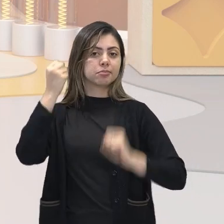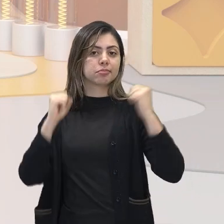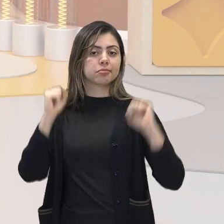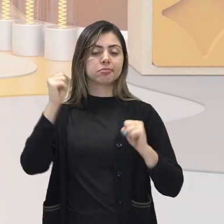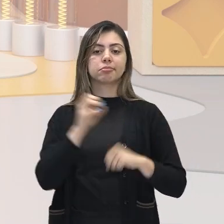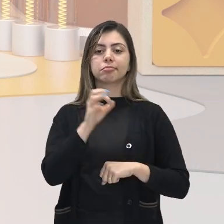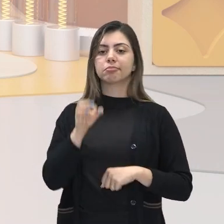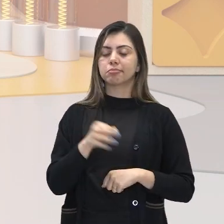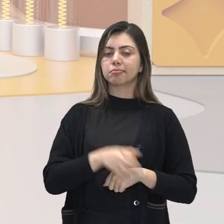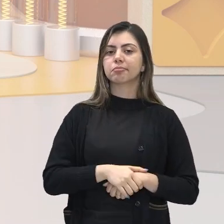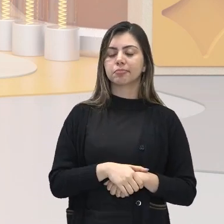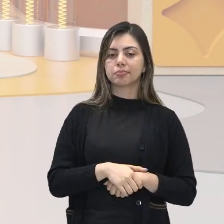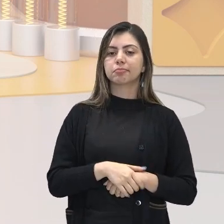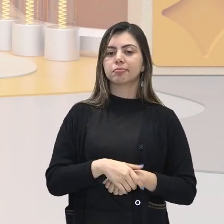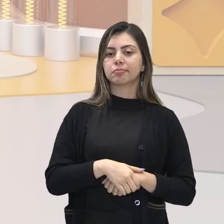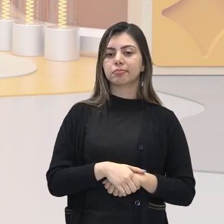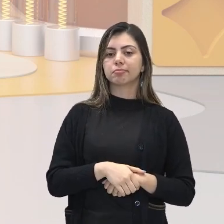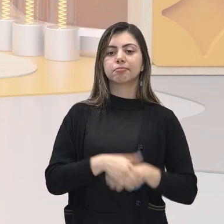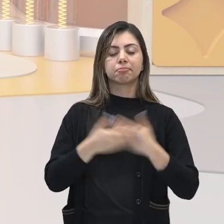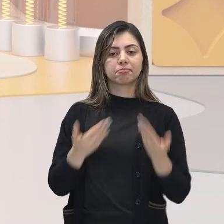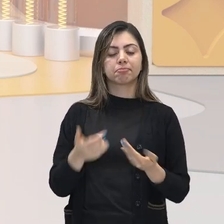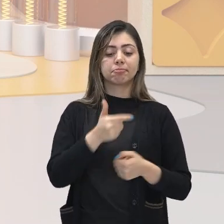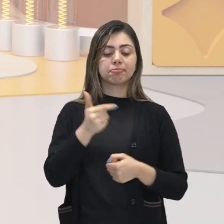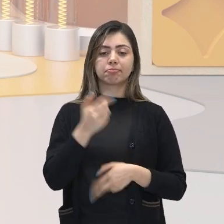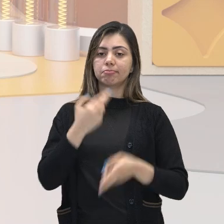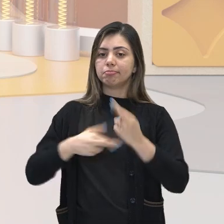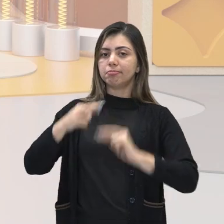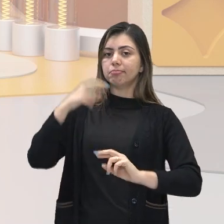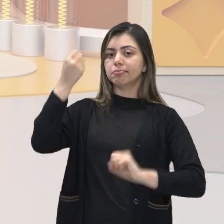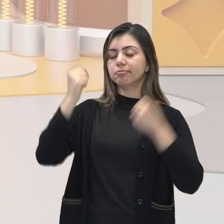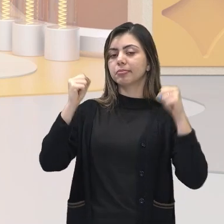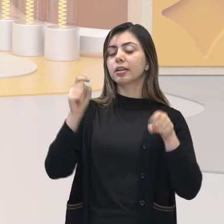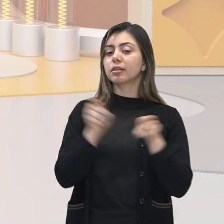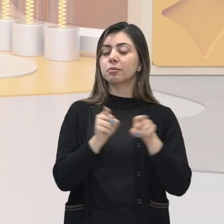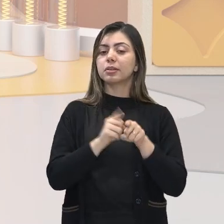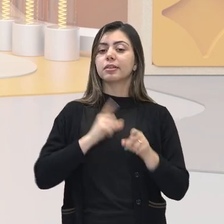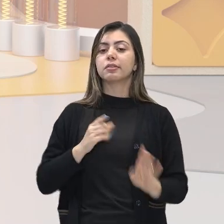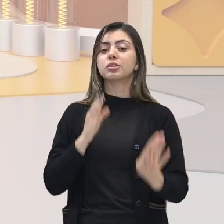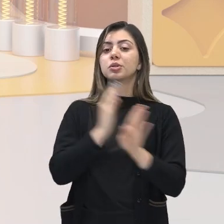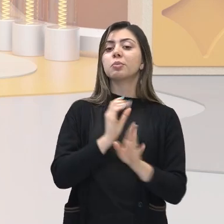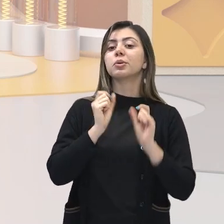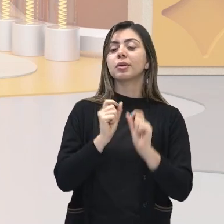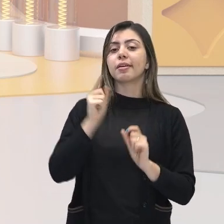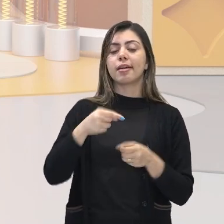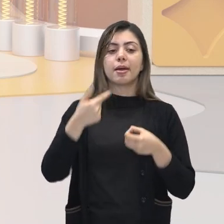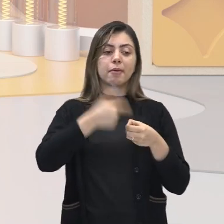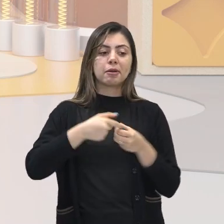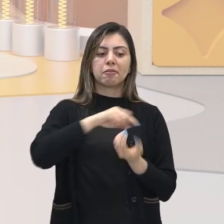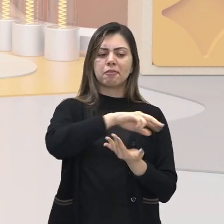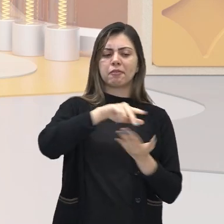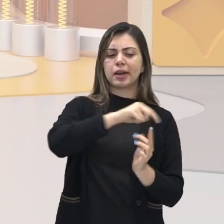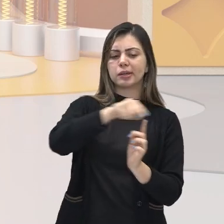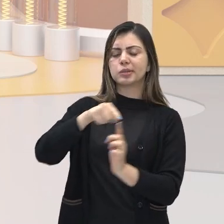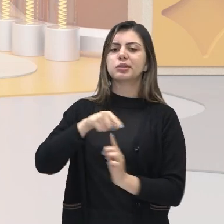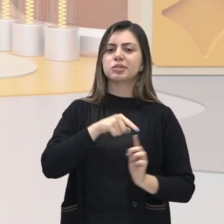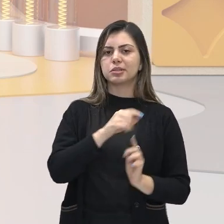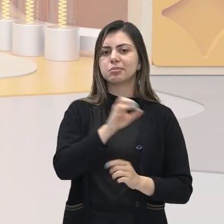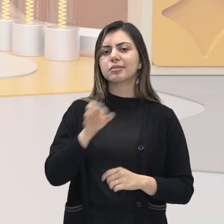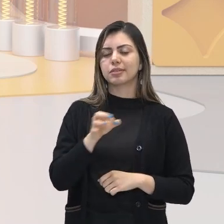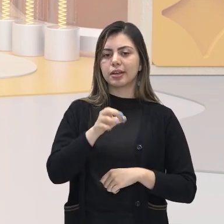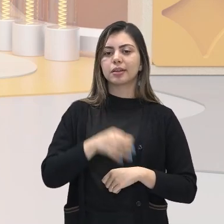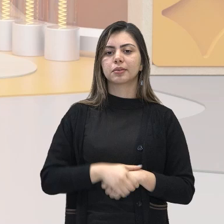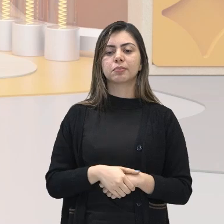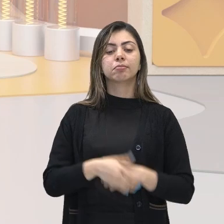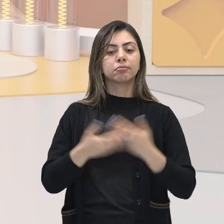Industrial, né? A segunda Revolução Industrial, onde, claro, nós tivemos também a descoberta dos chamados combustíveis fósseis, como o petróleo, a base